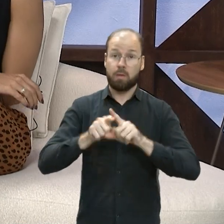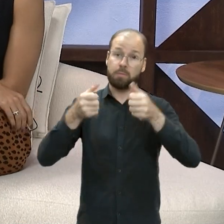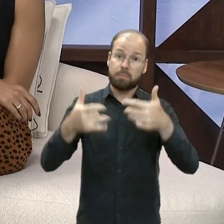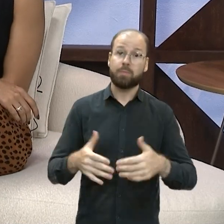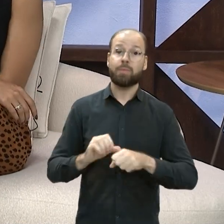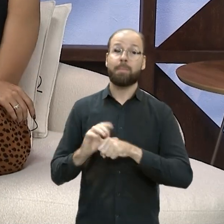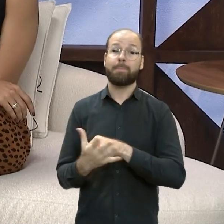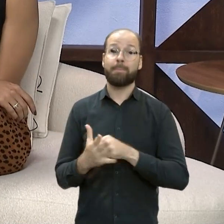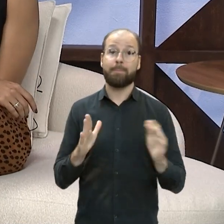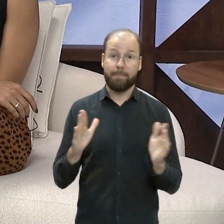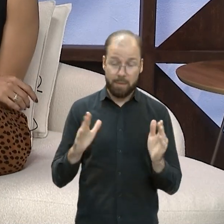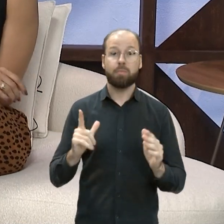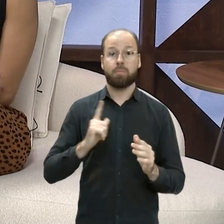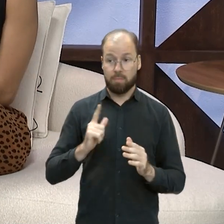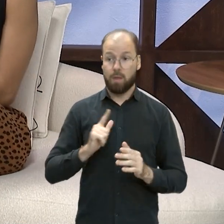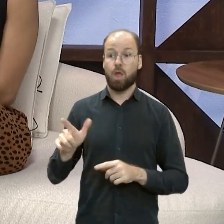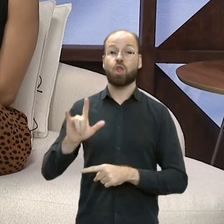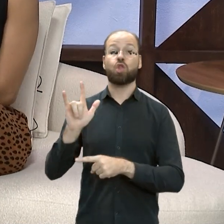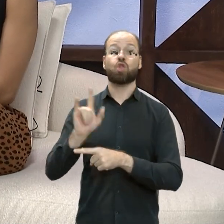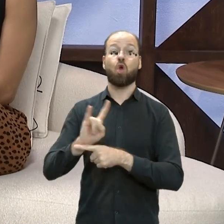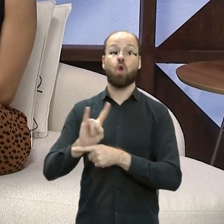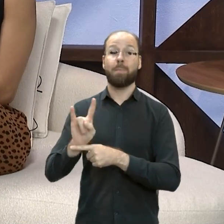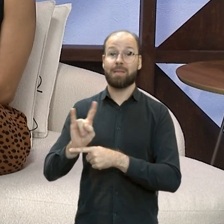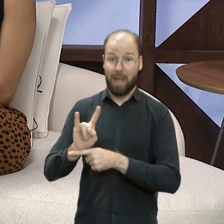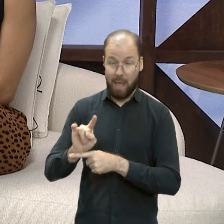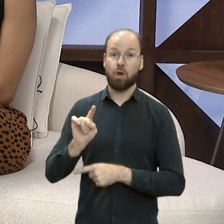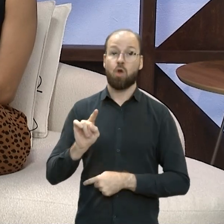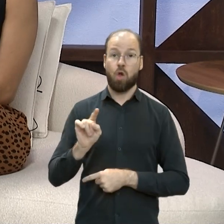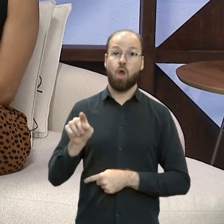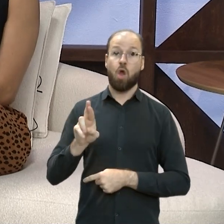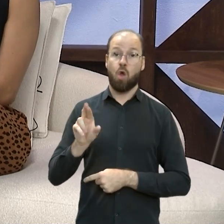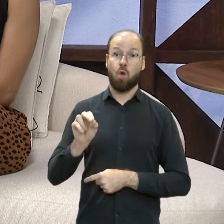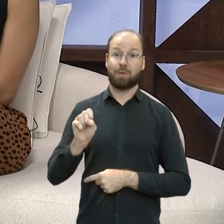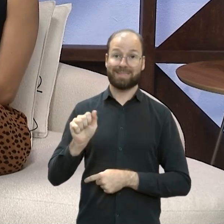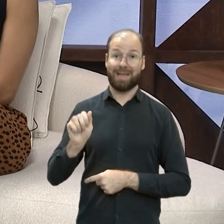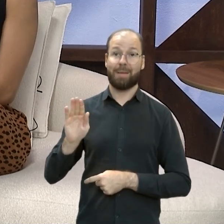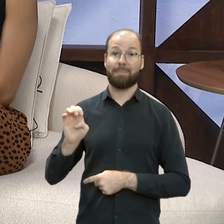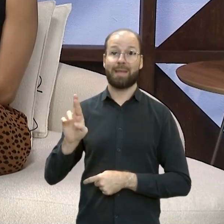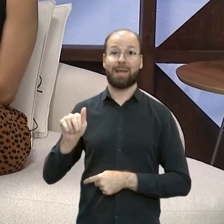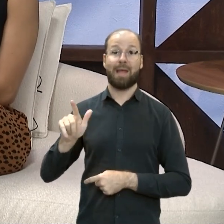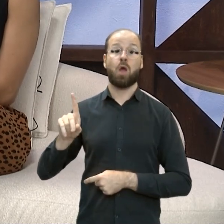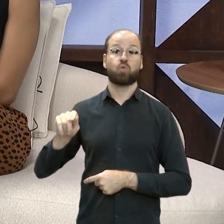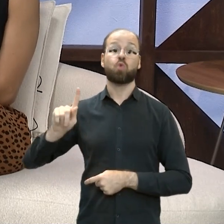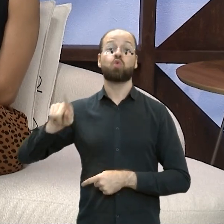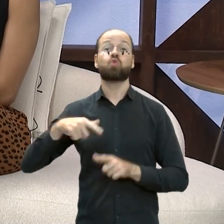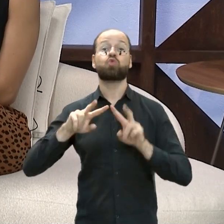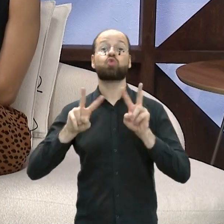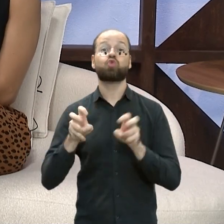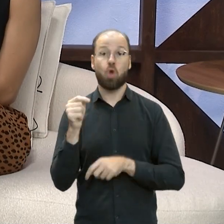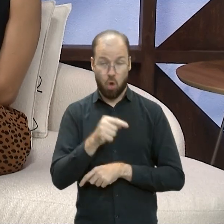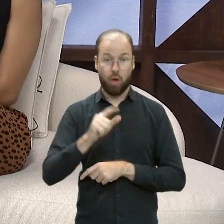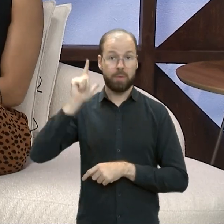sobre a Leodegária, da Rosa Berardo, a Leodegária de Jesus. Ele está disponível no YouTube. E nesse ano, de 8